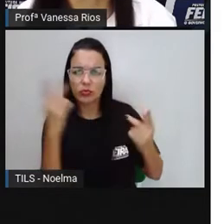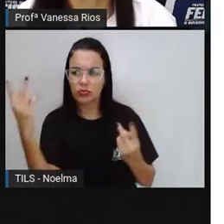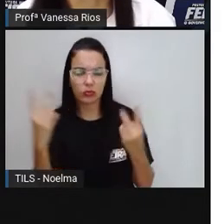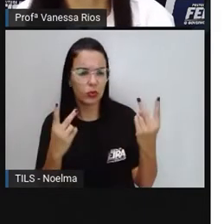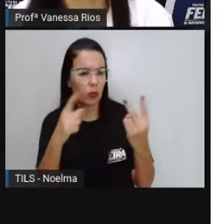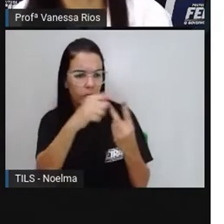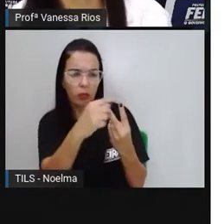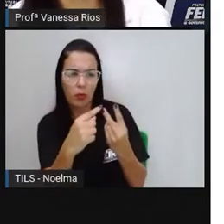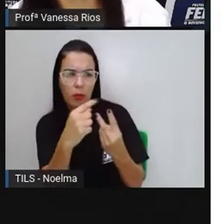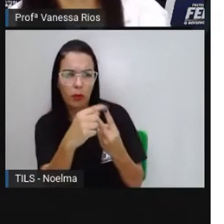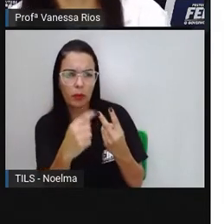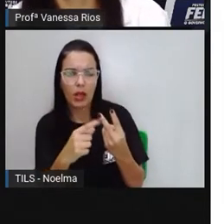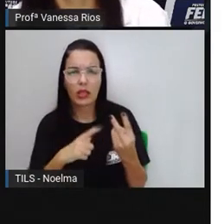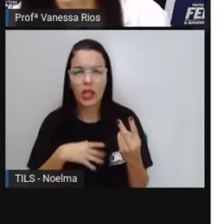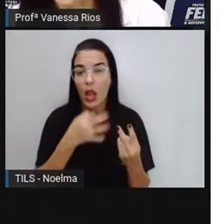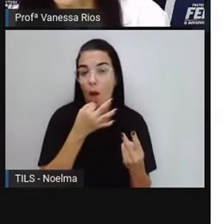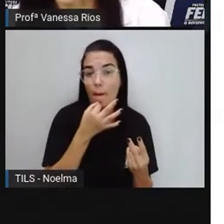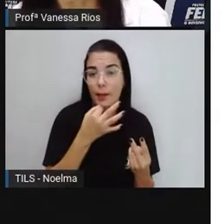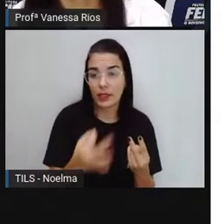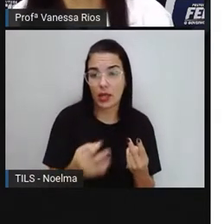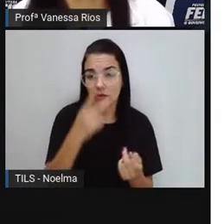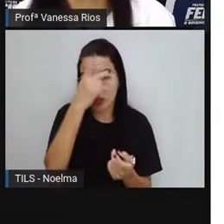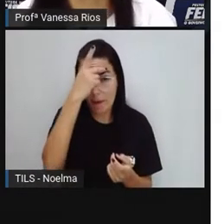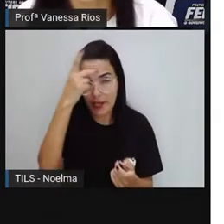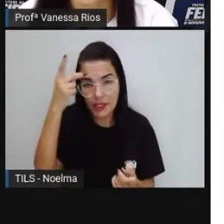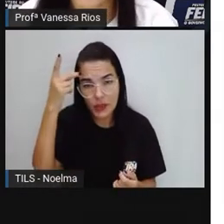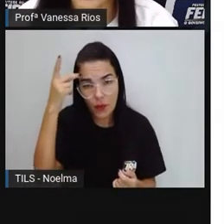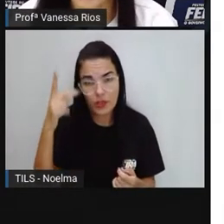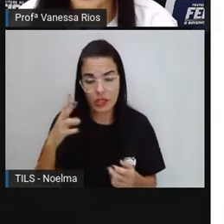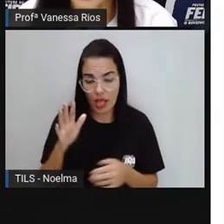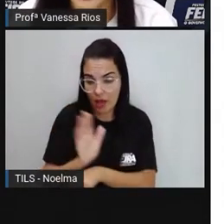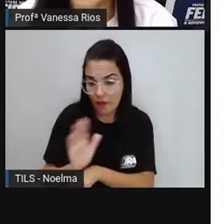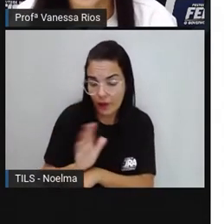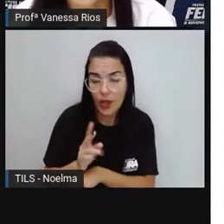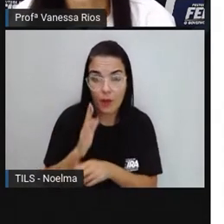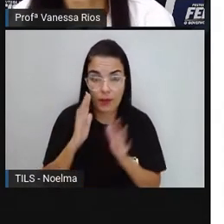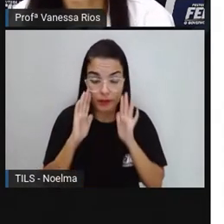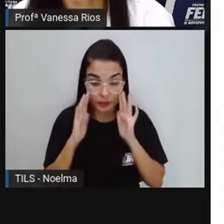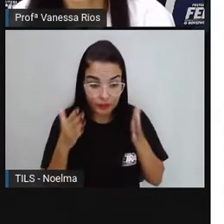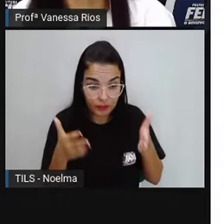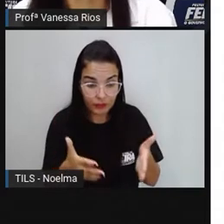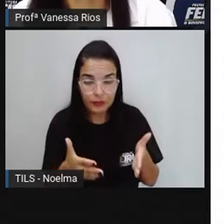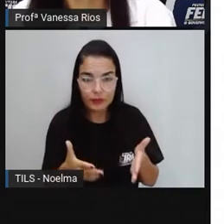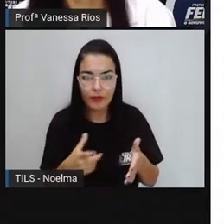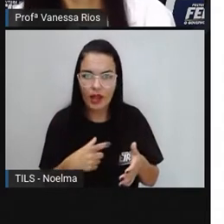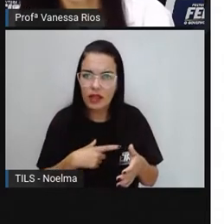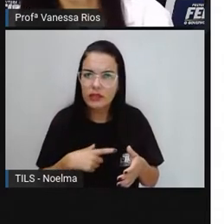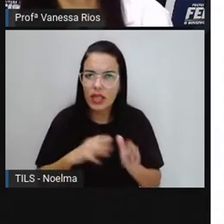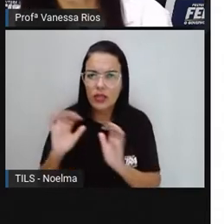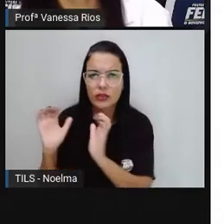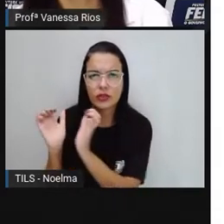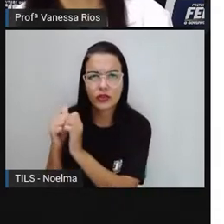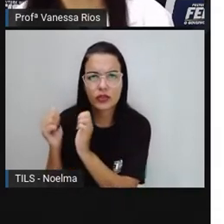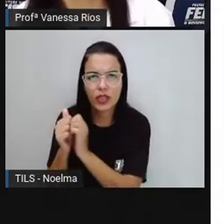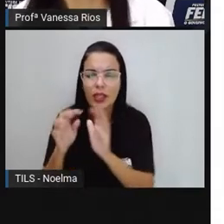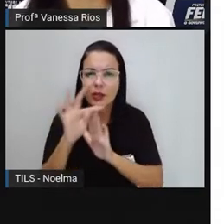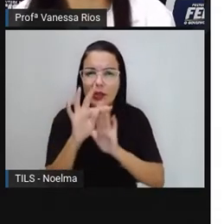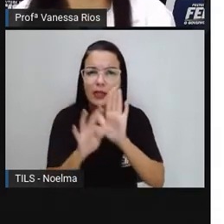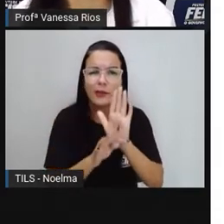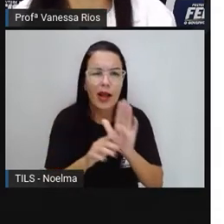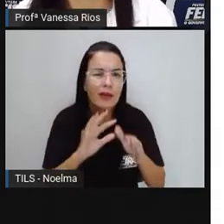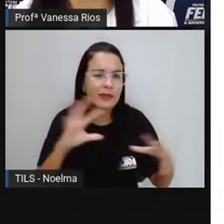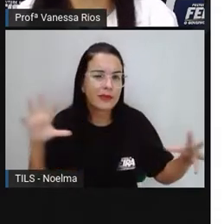Pro trouxe com opiniões de pessoas que assistiram ao filme, correspondem ao gênero textual que nós